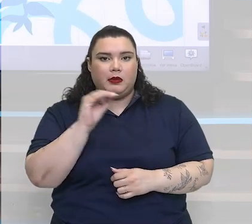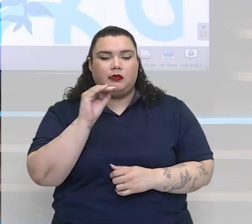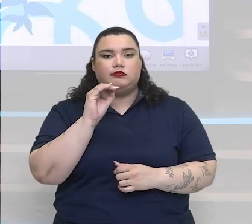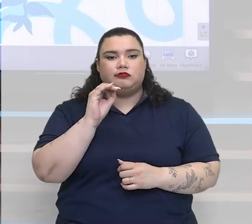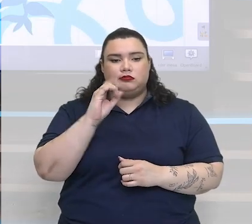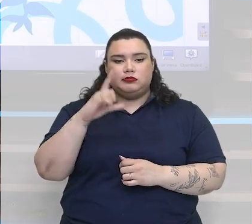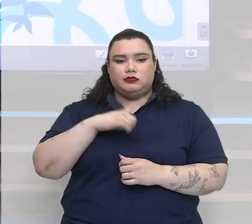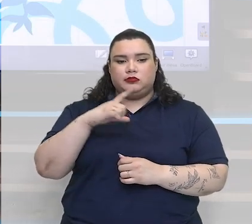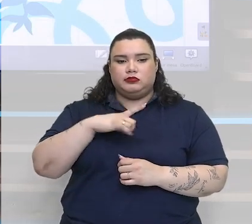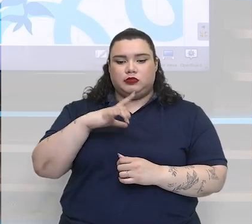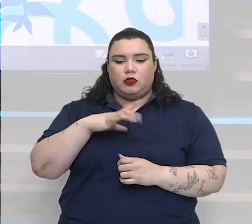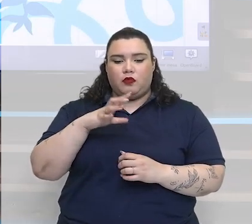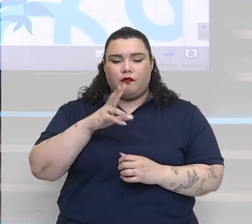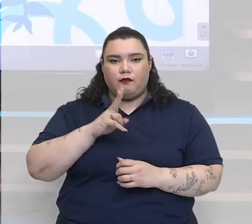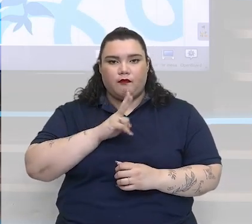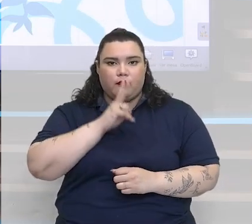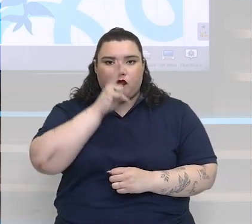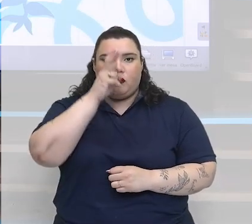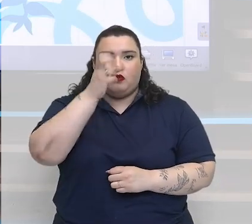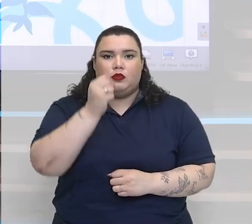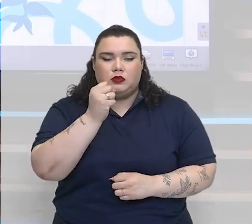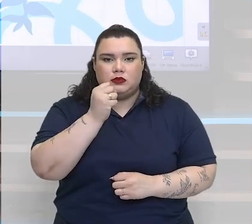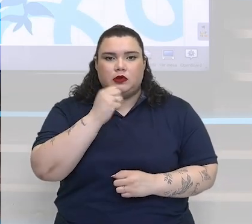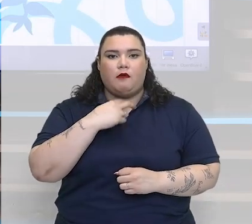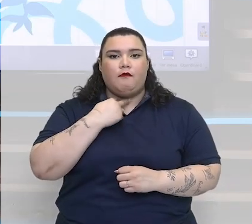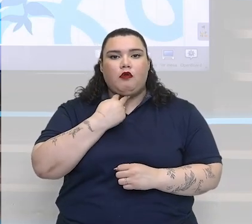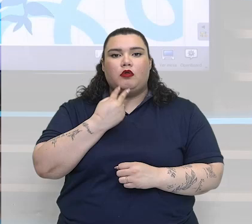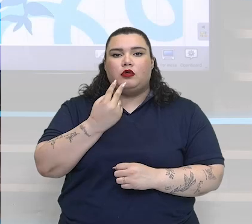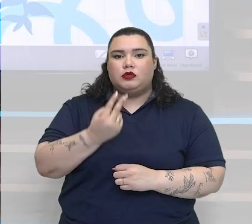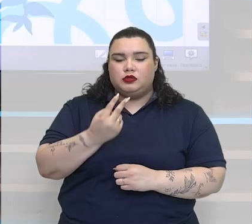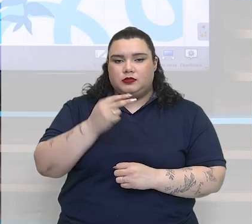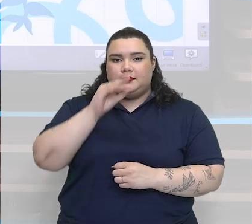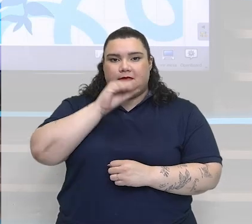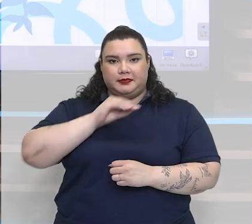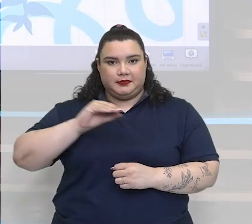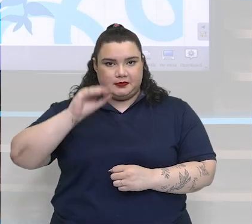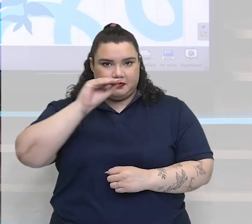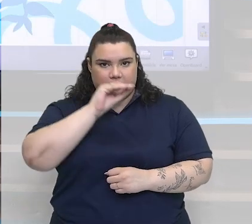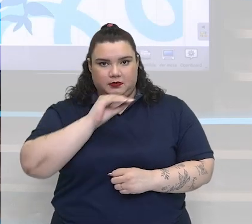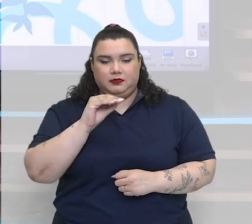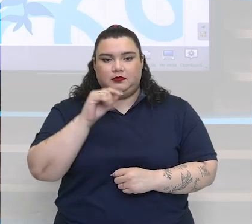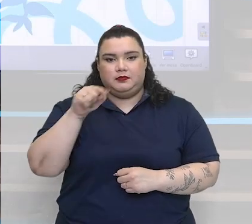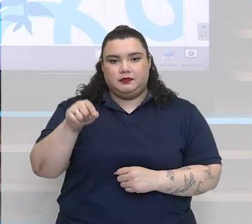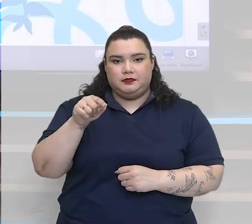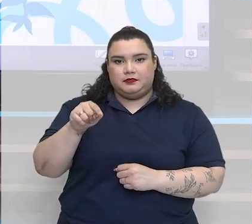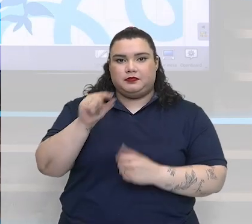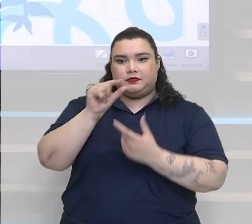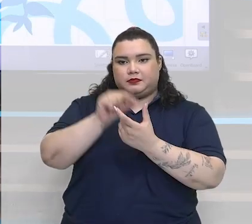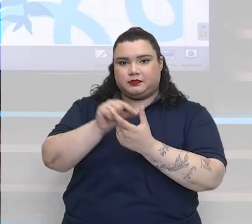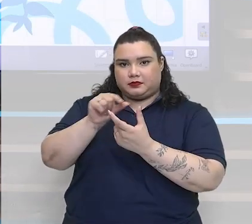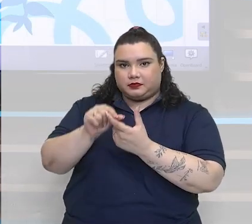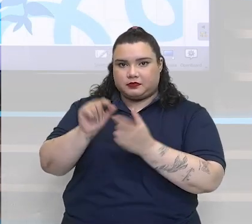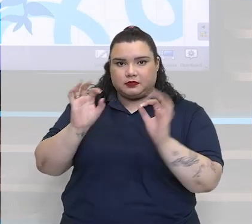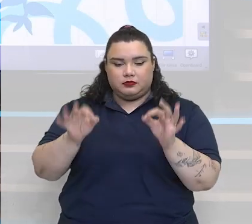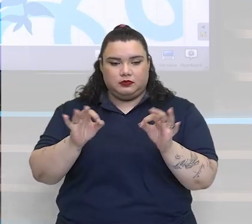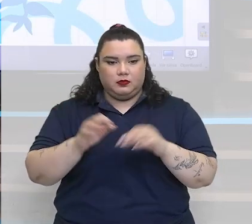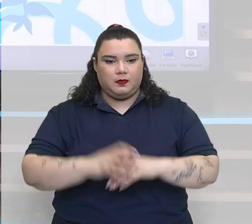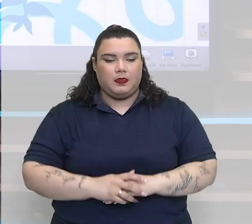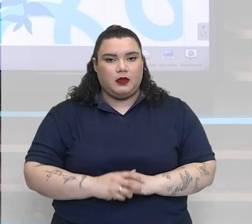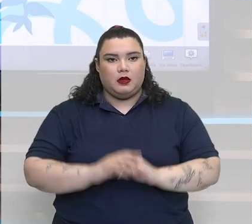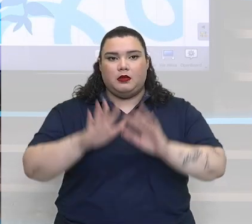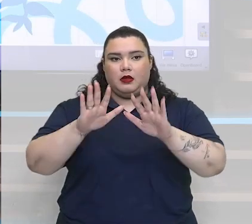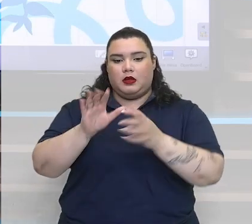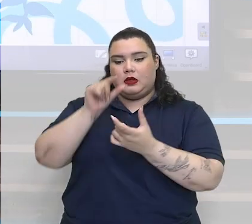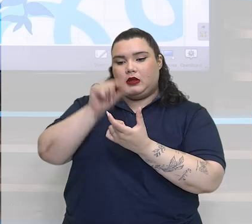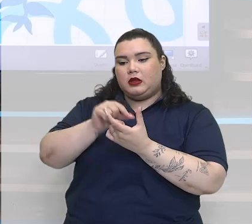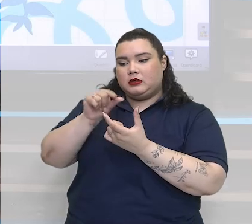intensidade. Você vai imprimir maior intensidade, maior volume de voz naquela sílaba tônica. E na sílaba